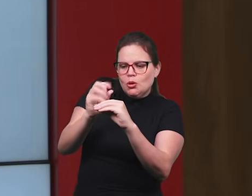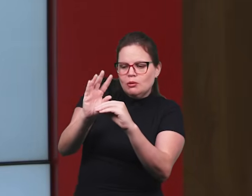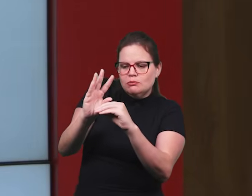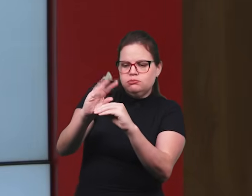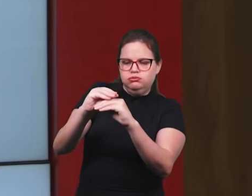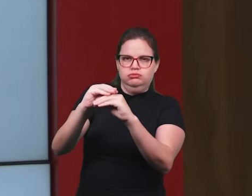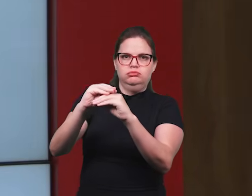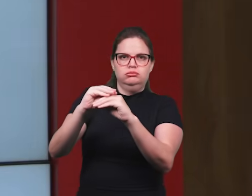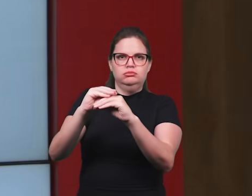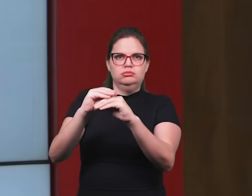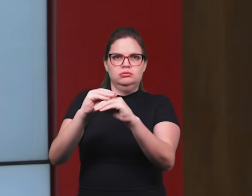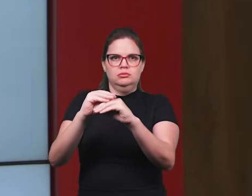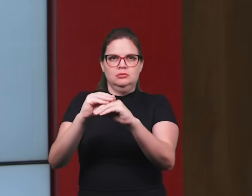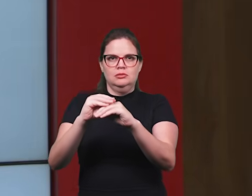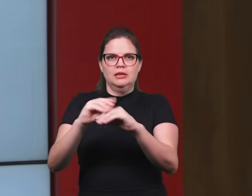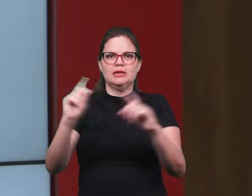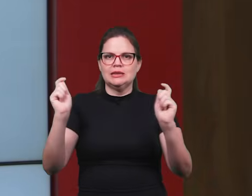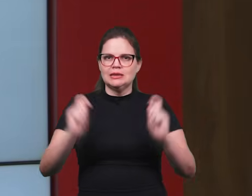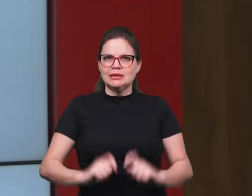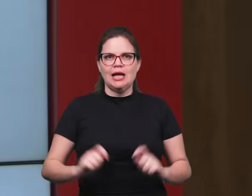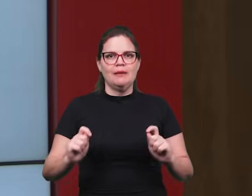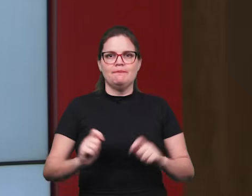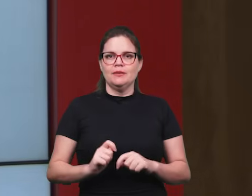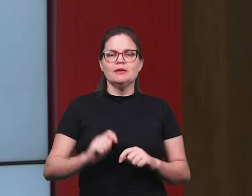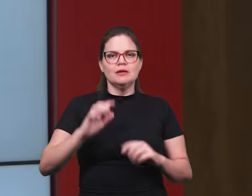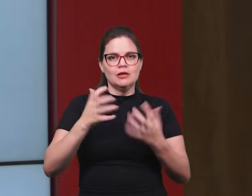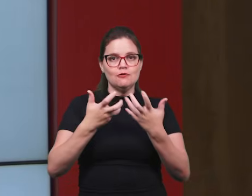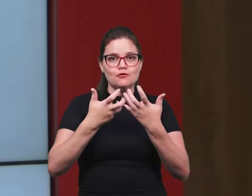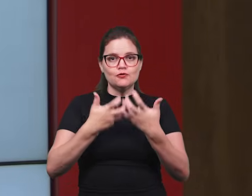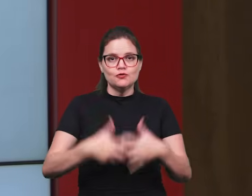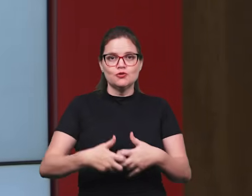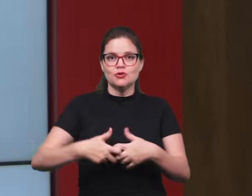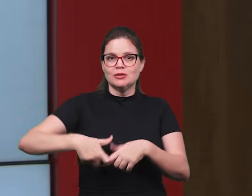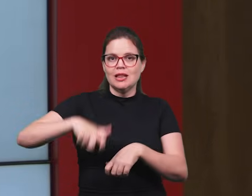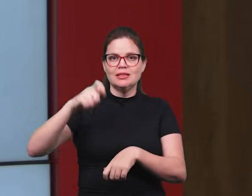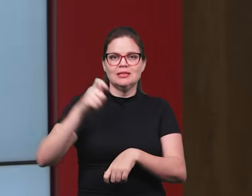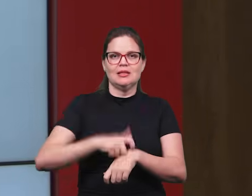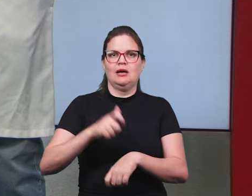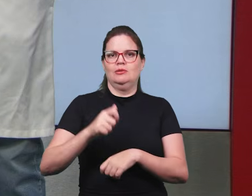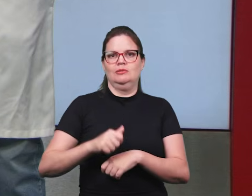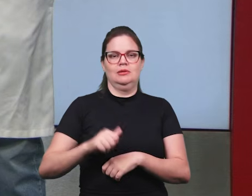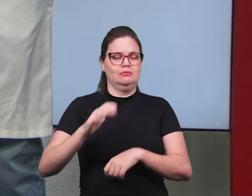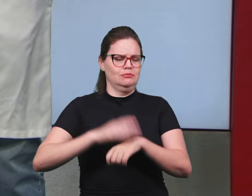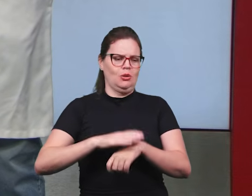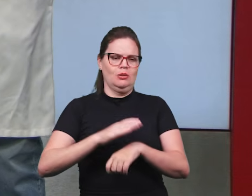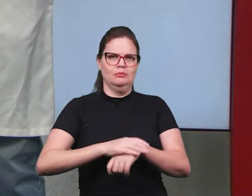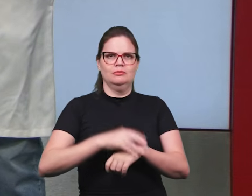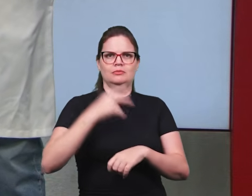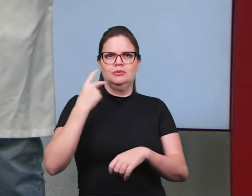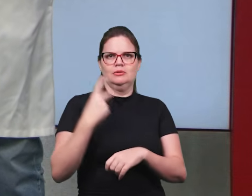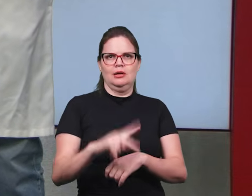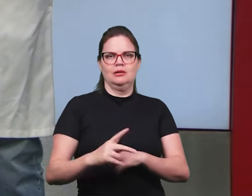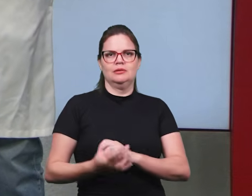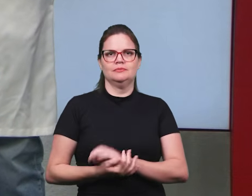e fecha aquilo. Então é um remendo de sangue e funciona na hora. É um curativo dele mesmo. Dele mesmo. Você usa a célula do